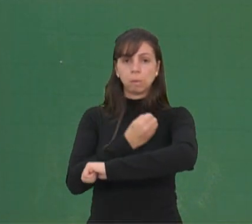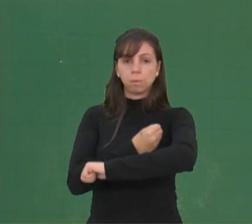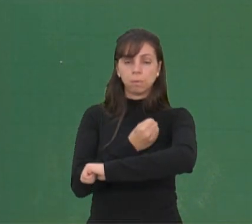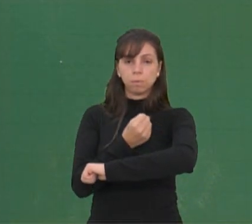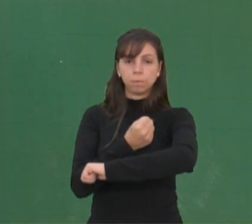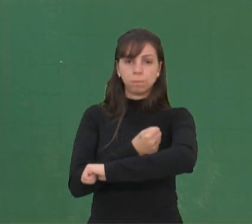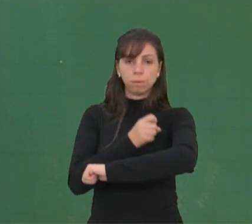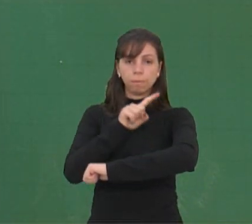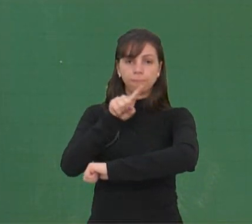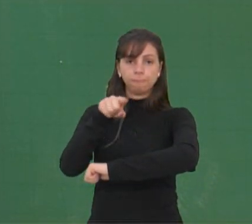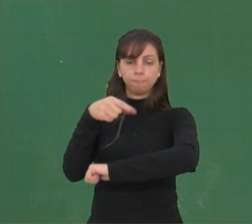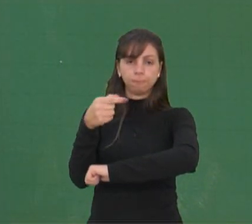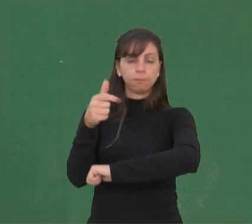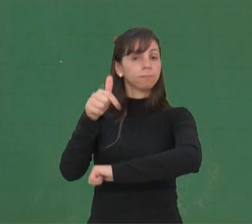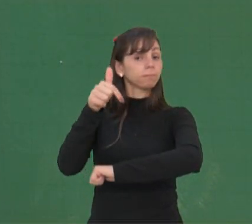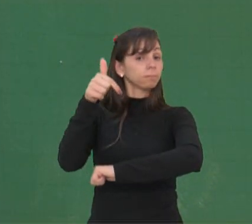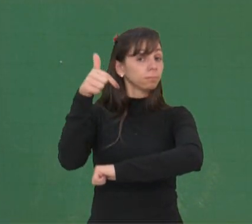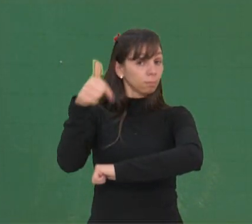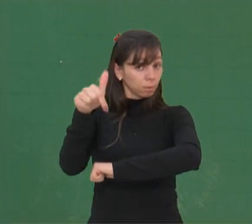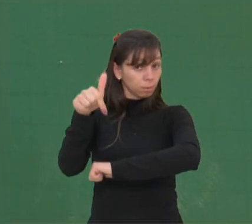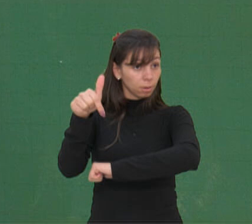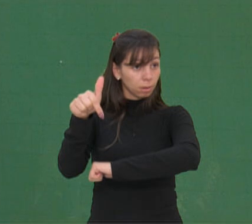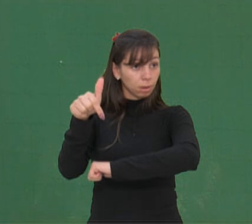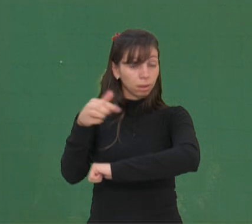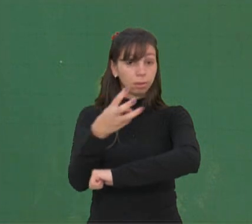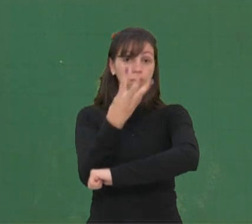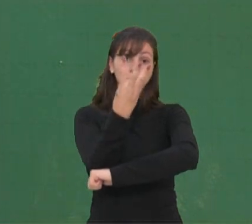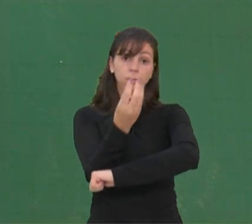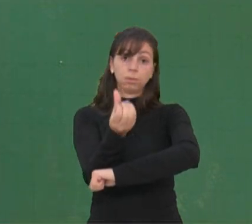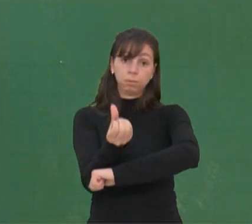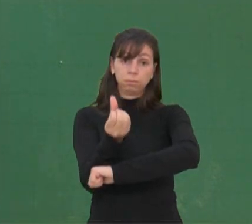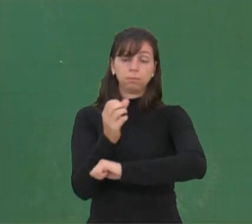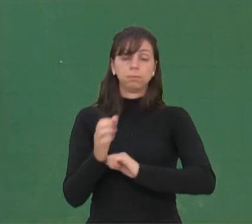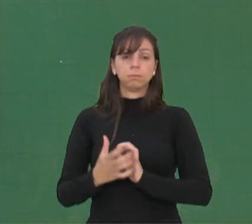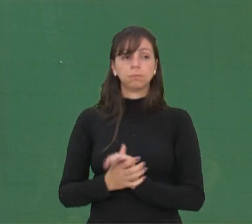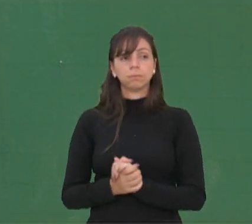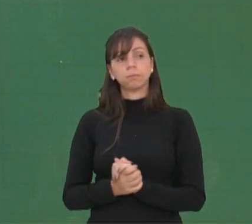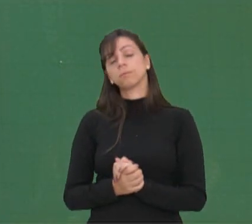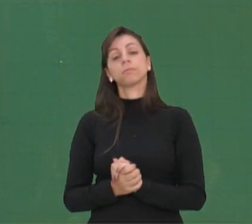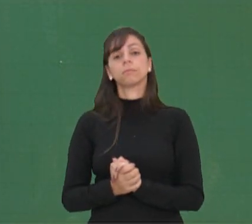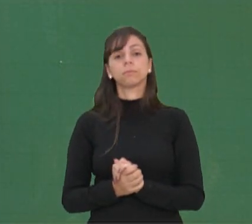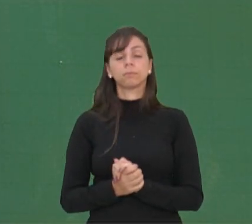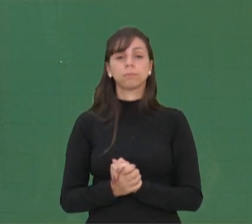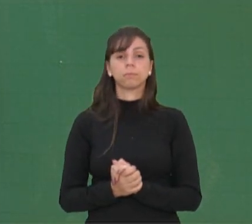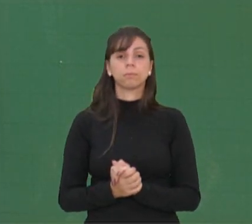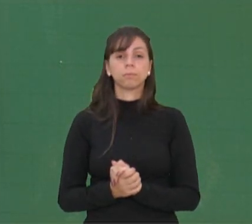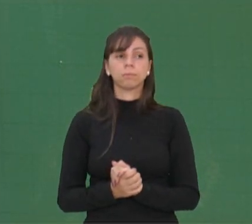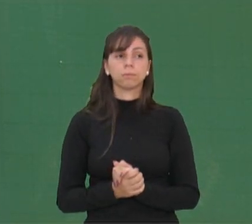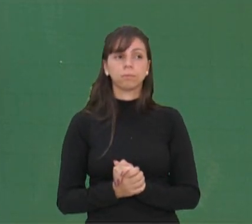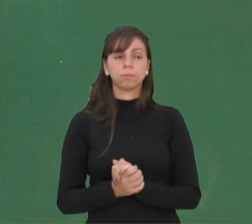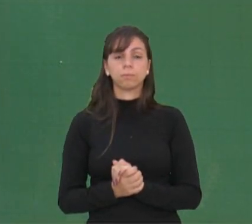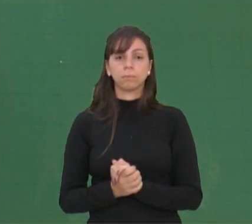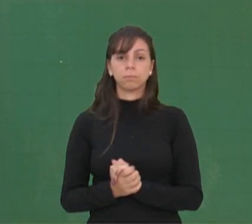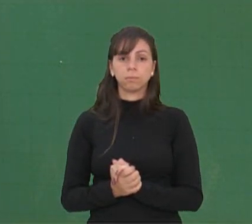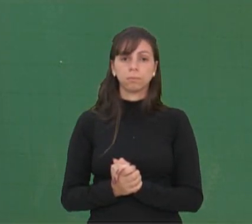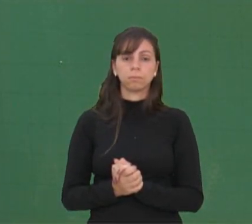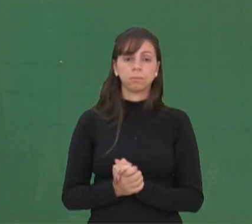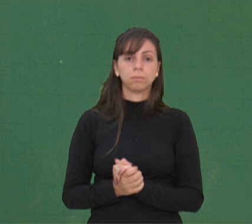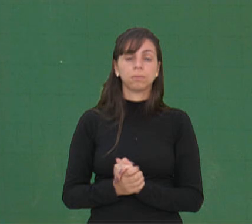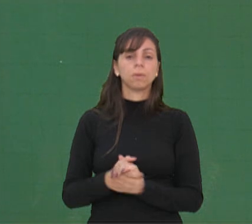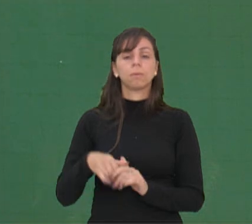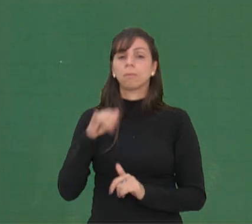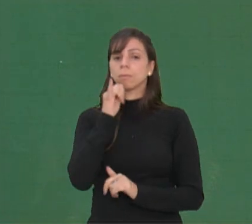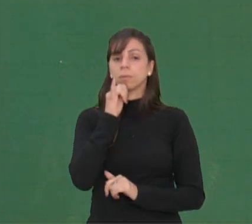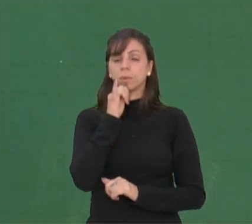ficar 36. Não preciso colocar o zero na frente, né? Mas se fosse 1, se fosse 2, se fosse 3, eu teria que